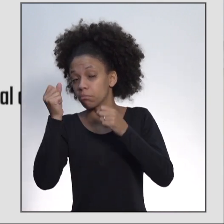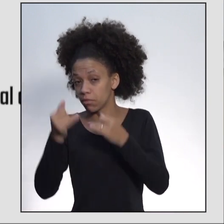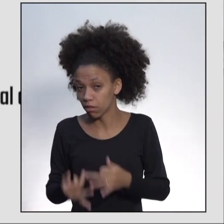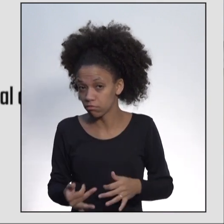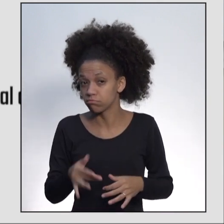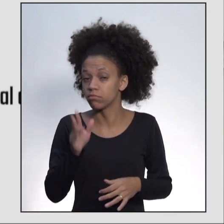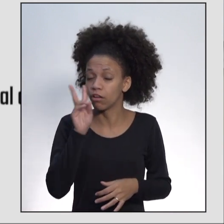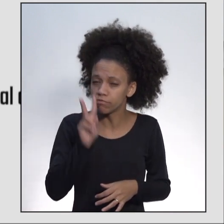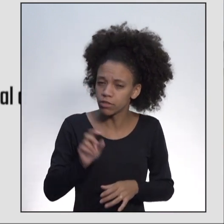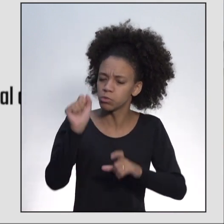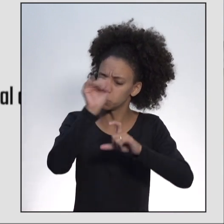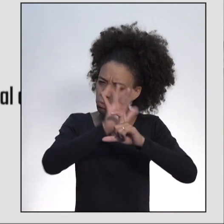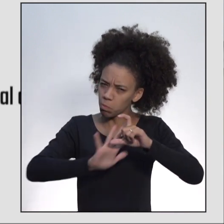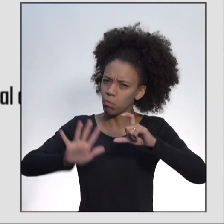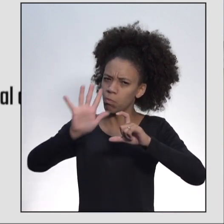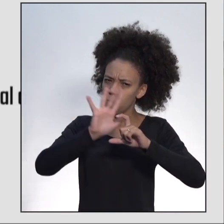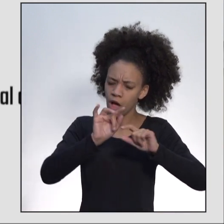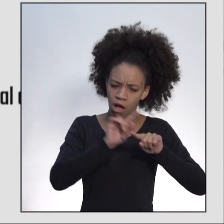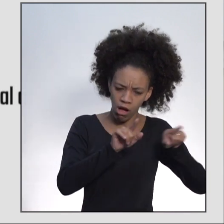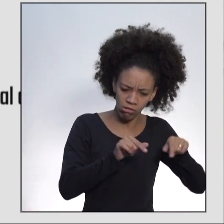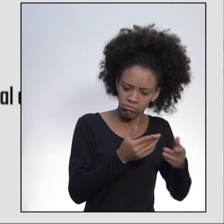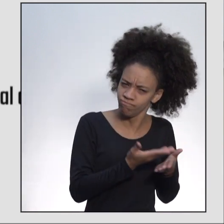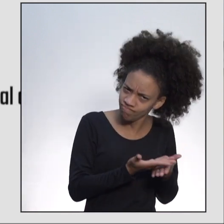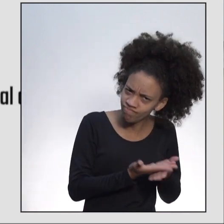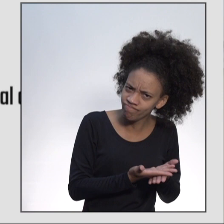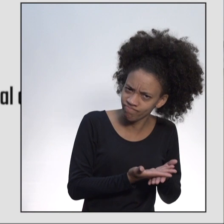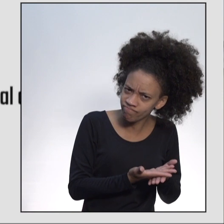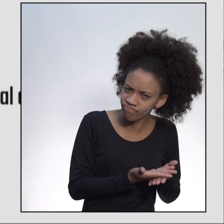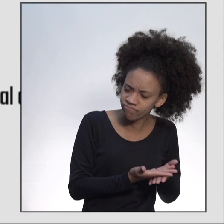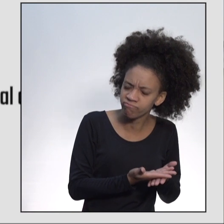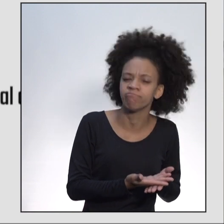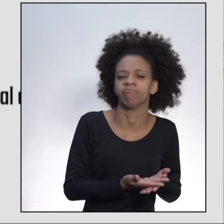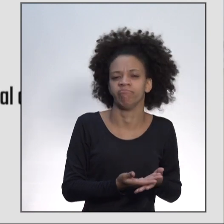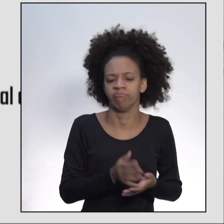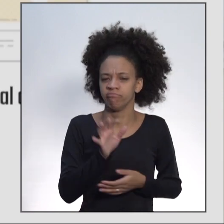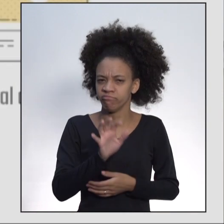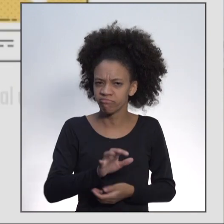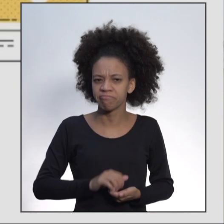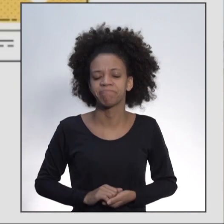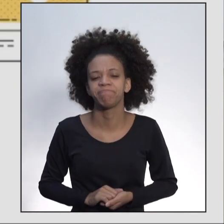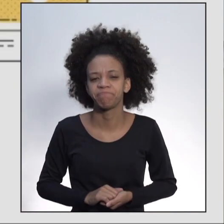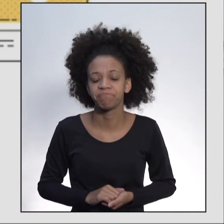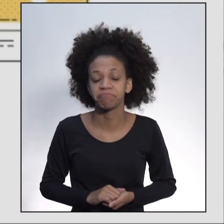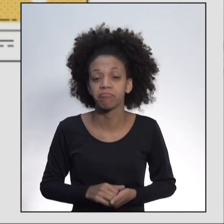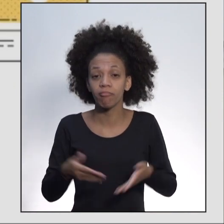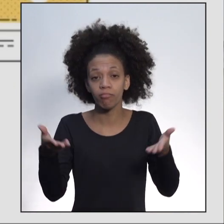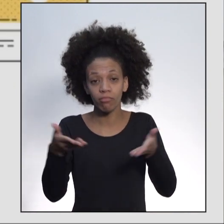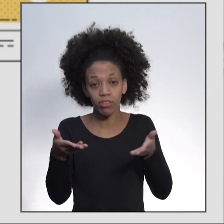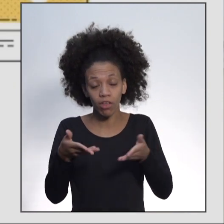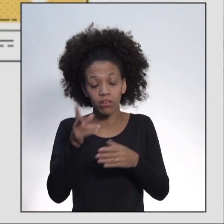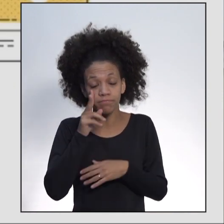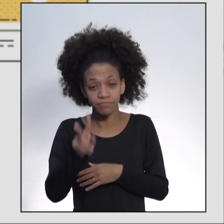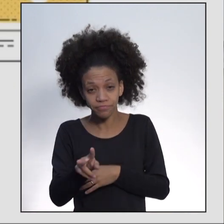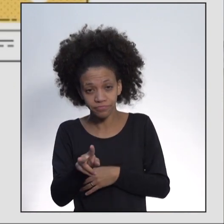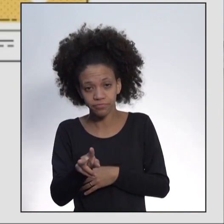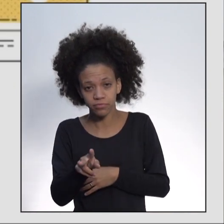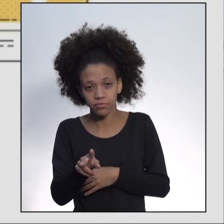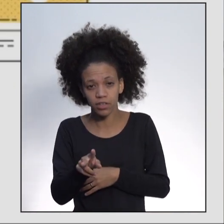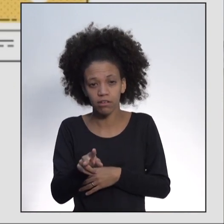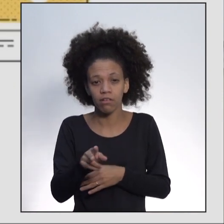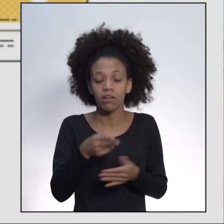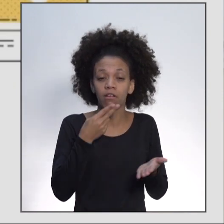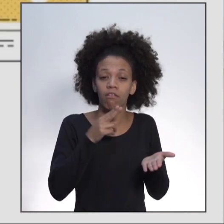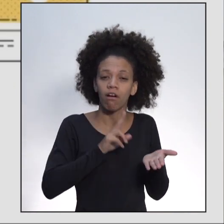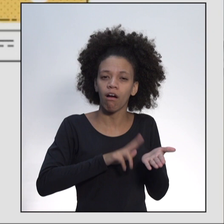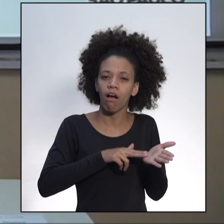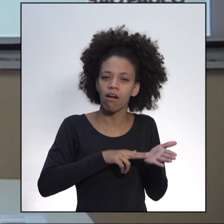muitas charges em sala de aula. É isso aí, gente. Agora nós vamos ver a carta